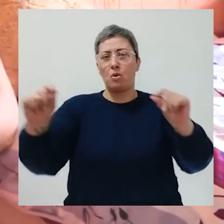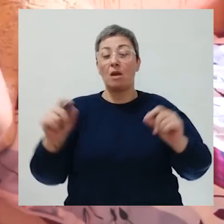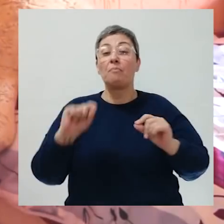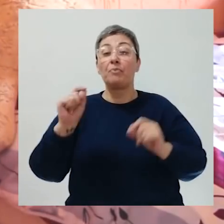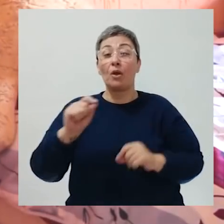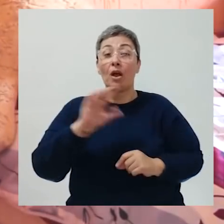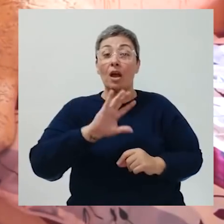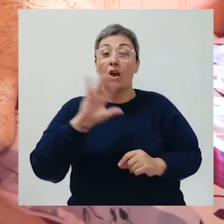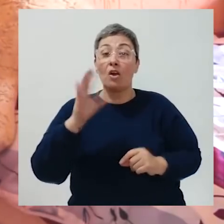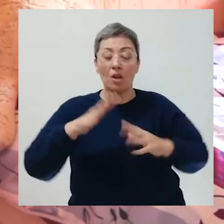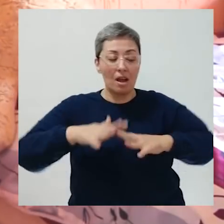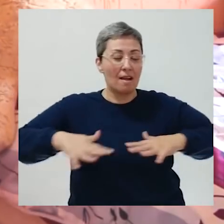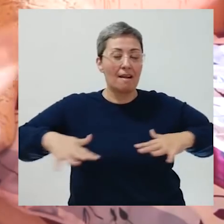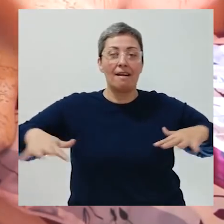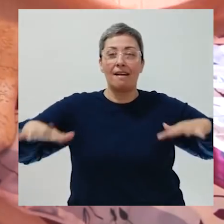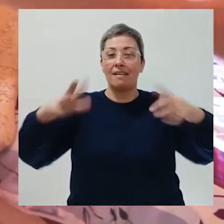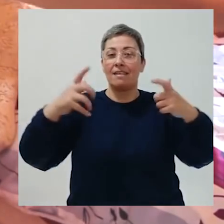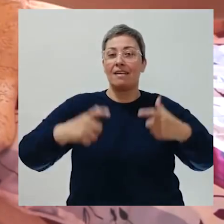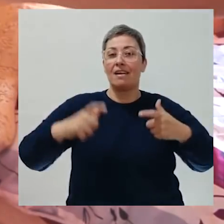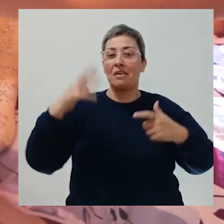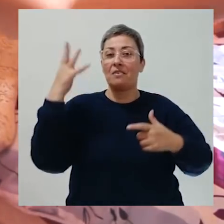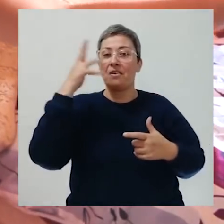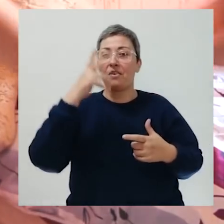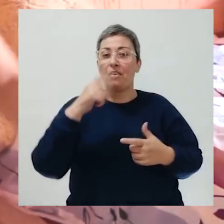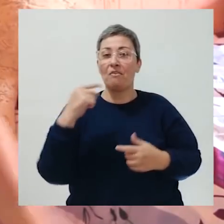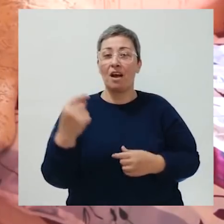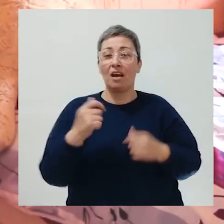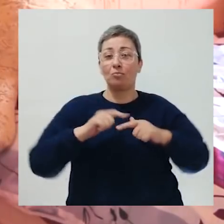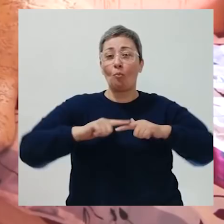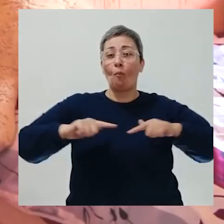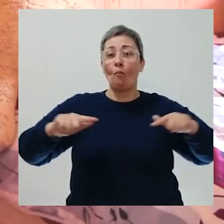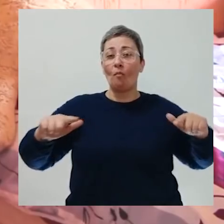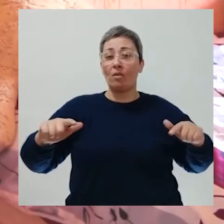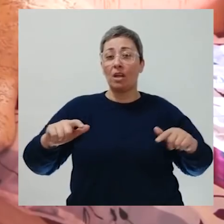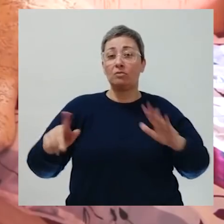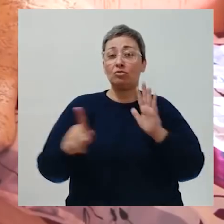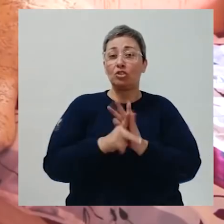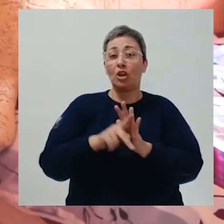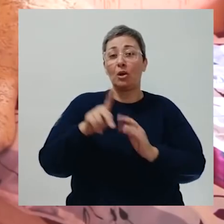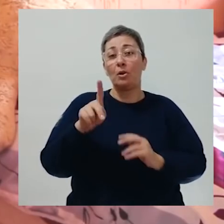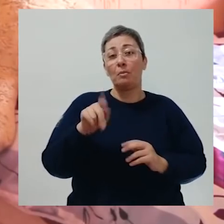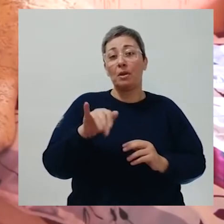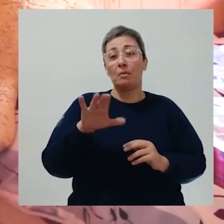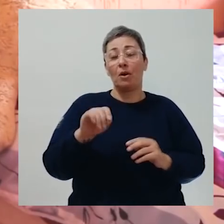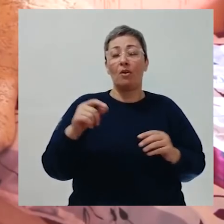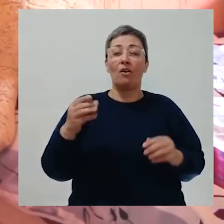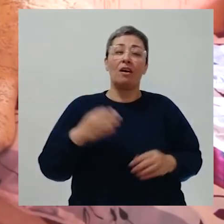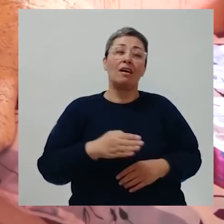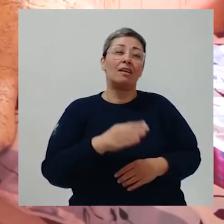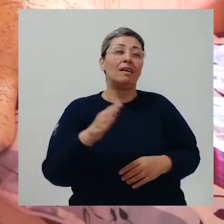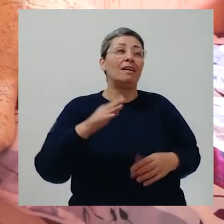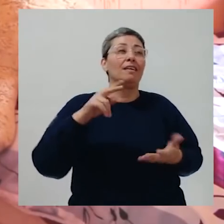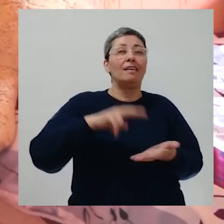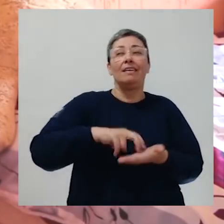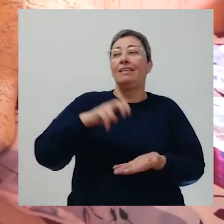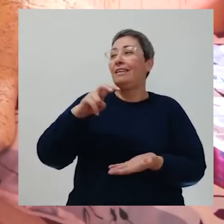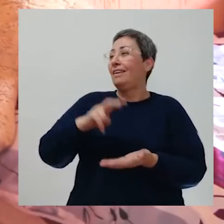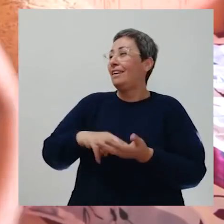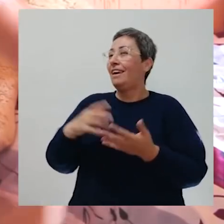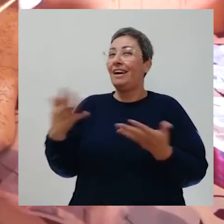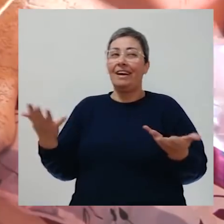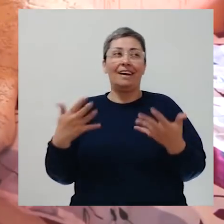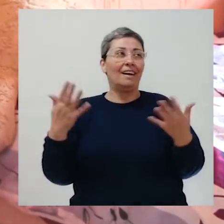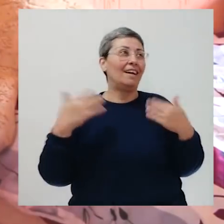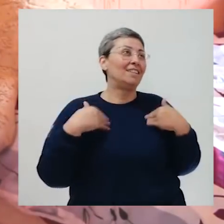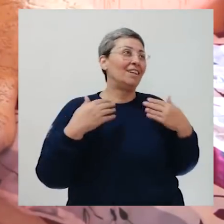embora. Sabe o que aconteceu? O Recife, aquele lugar bonito, ficou todinho pro Pipoca. E o Pipoca nadava feliz pra lá e